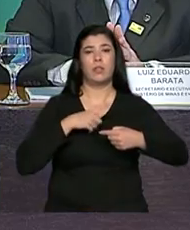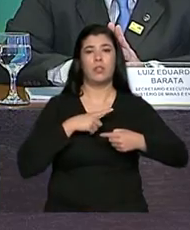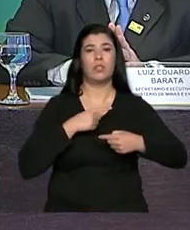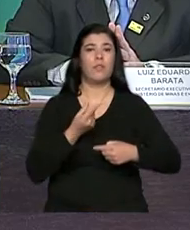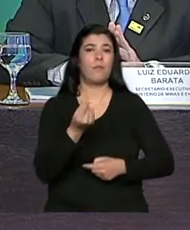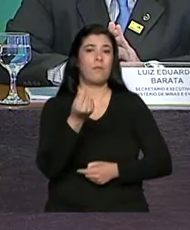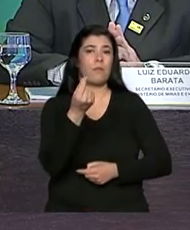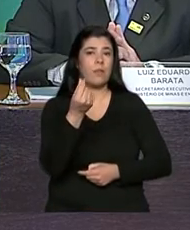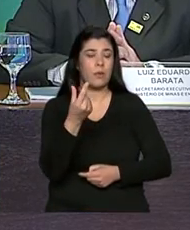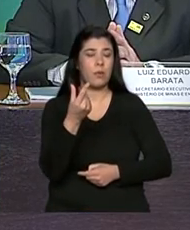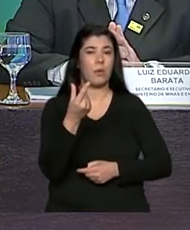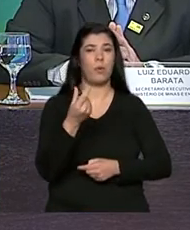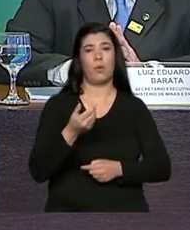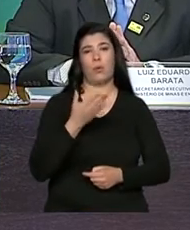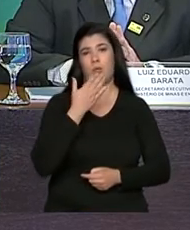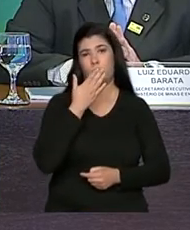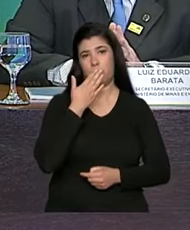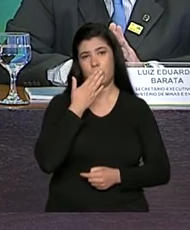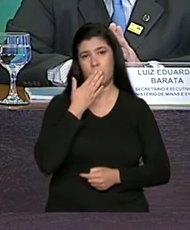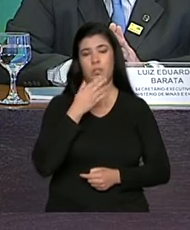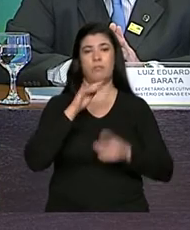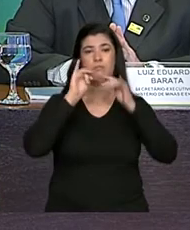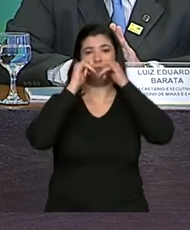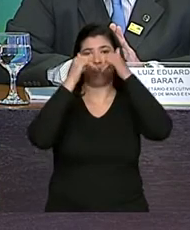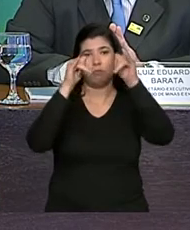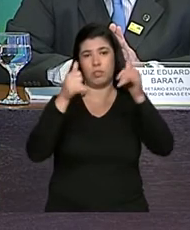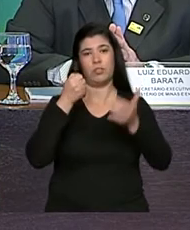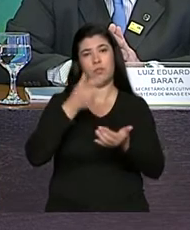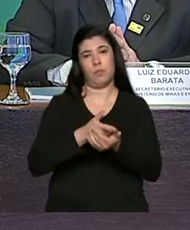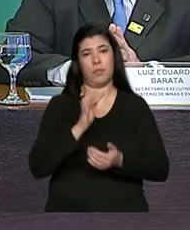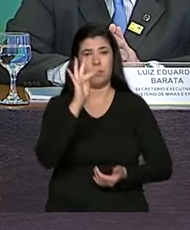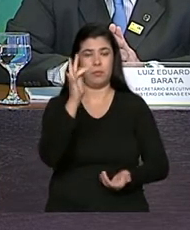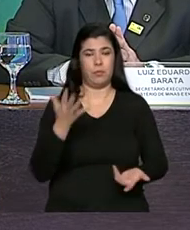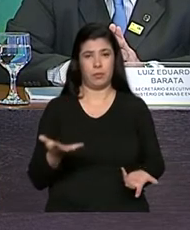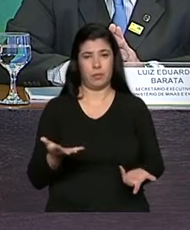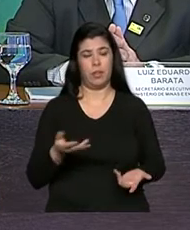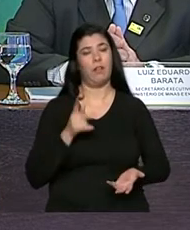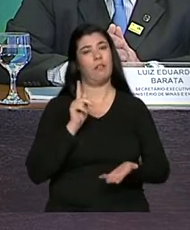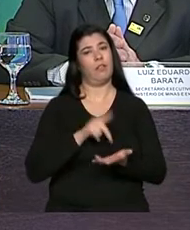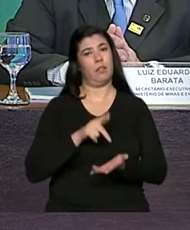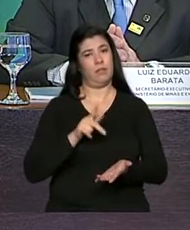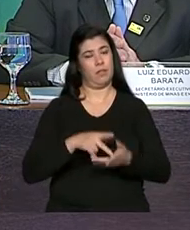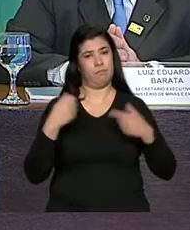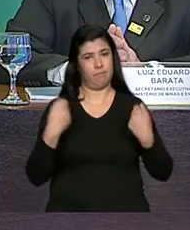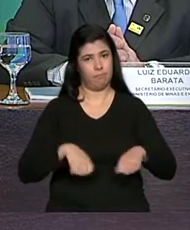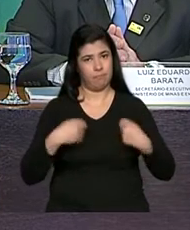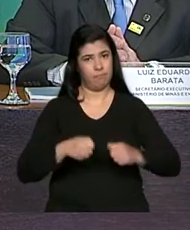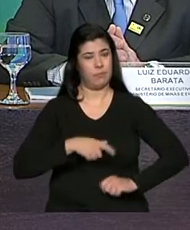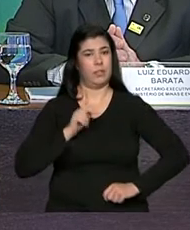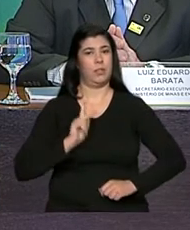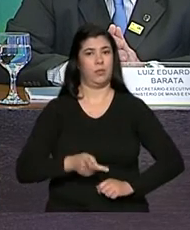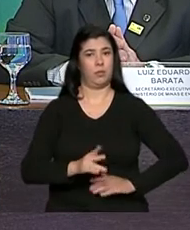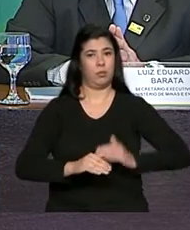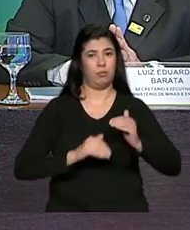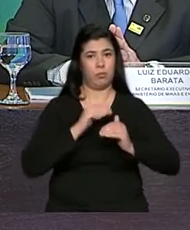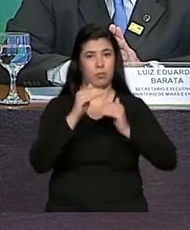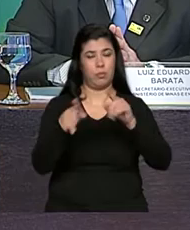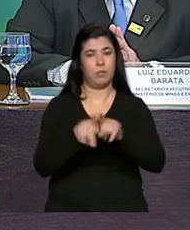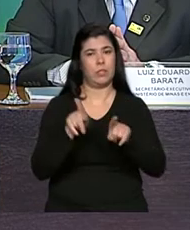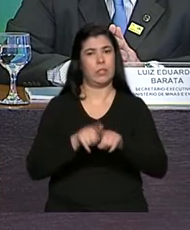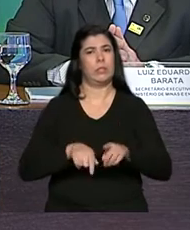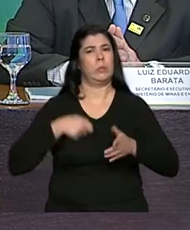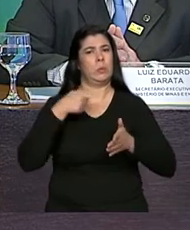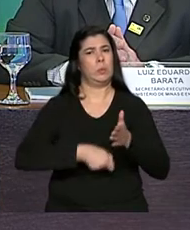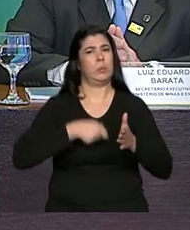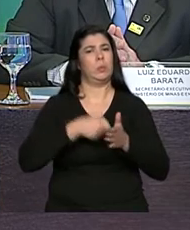e nas bandeiras do setor elétrico que obviamente é precisam continuar avançando os desafios que continuam